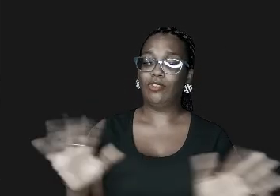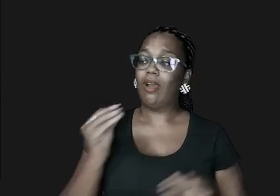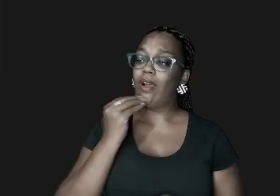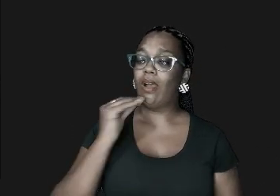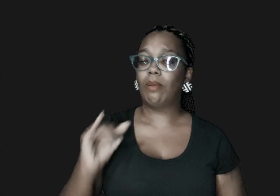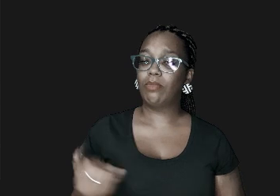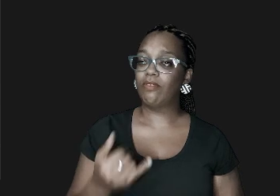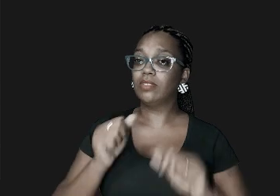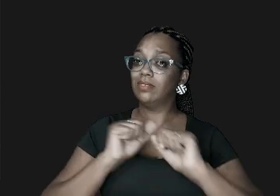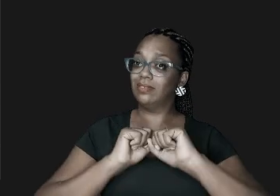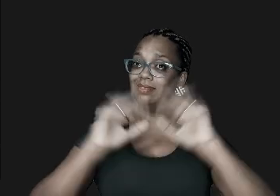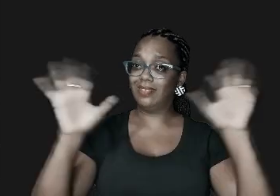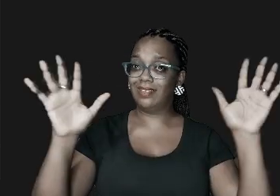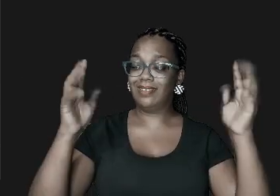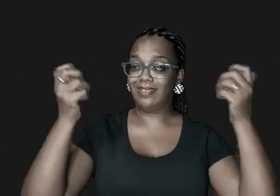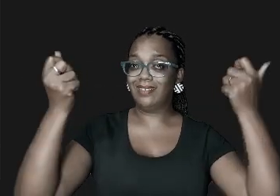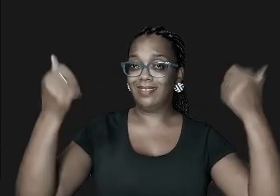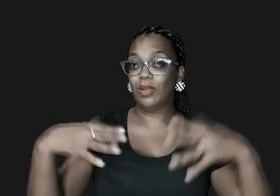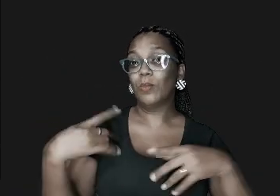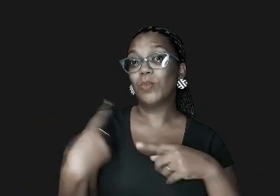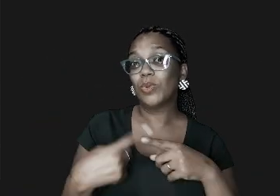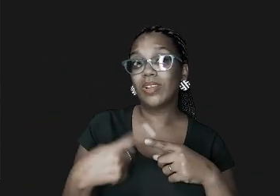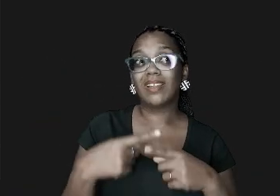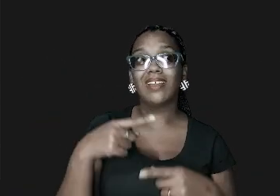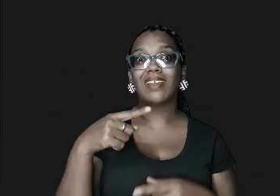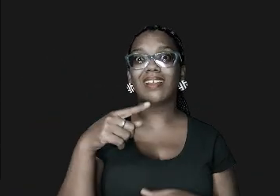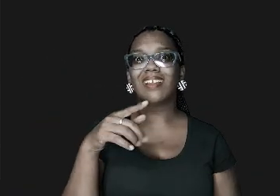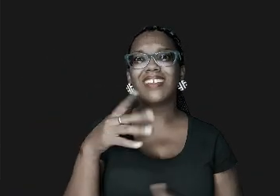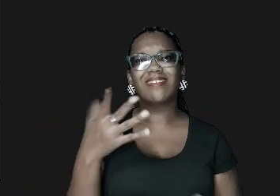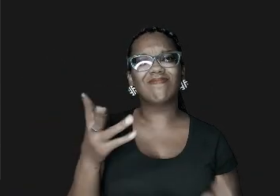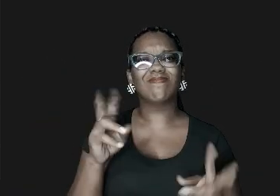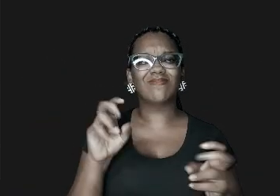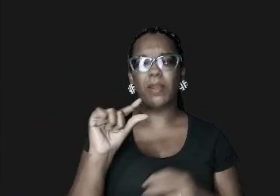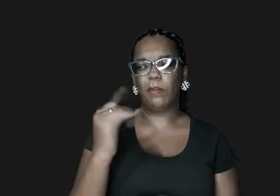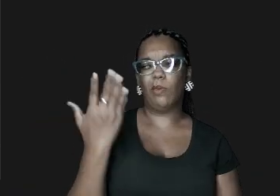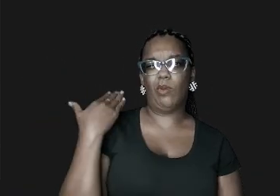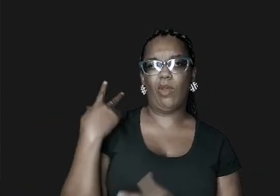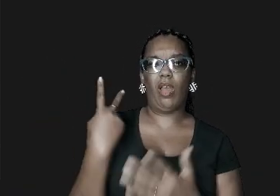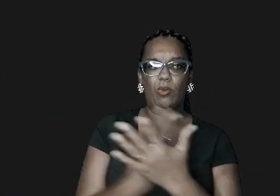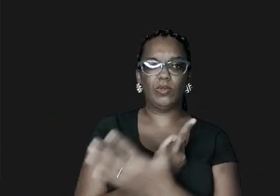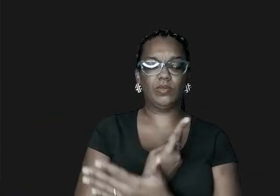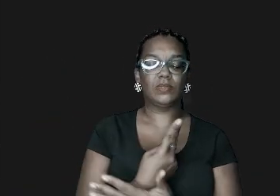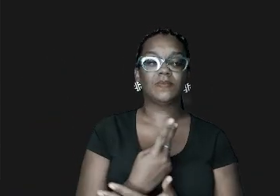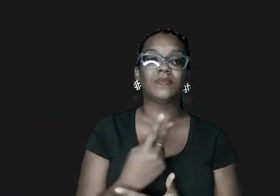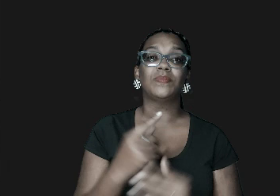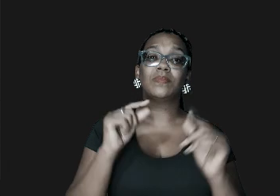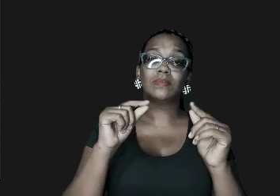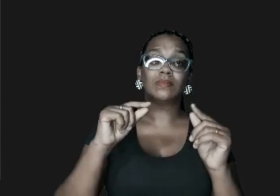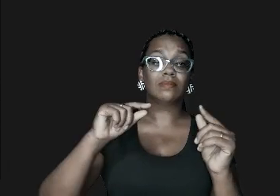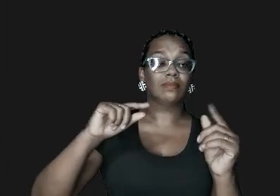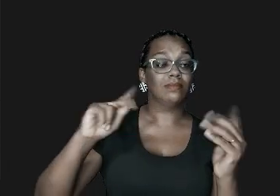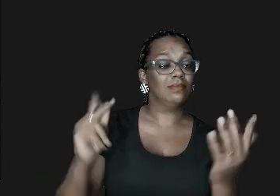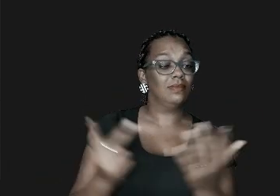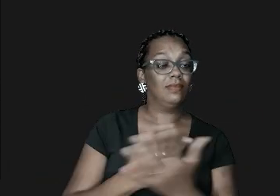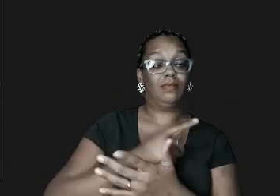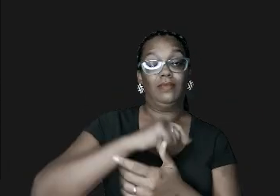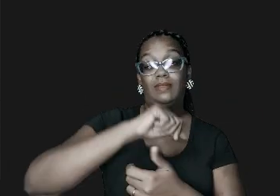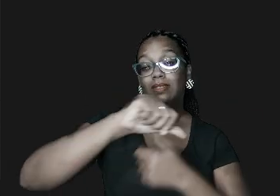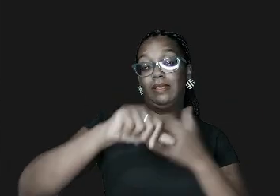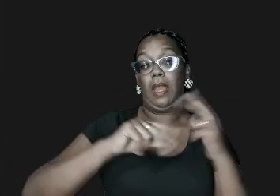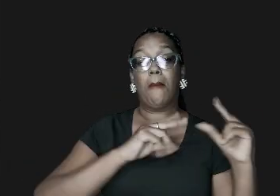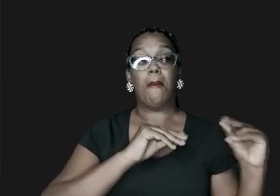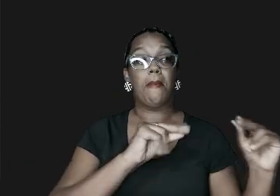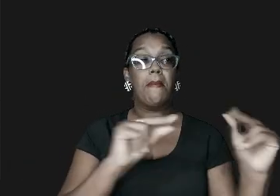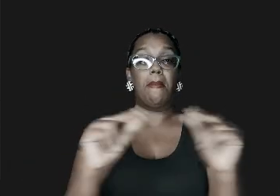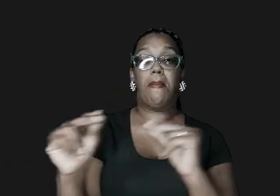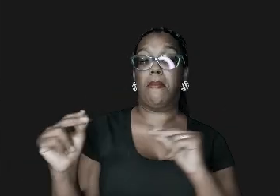então Só aproveitando o momento também para esclarecer porque essa situação é uma situação recente e que